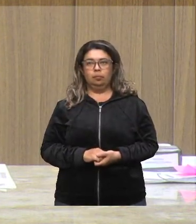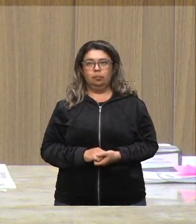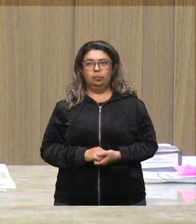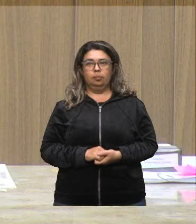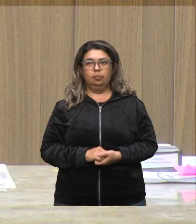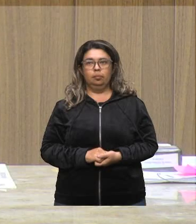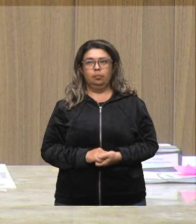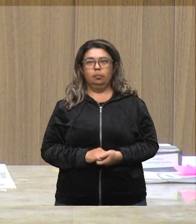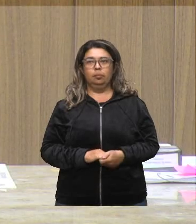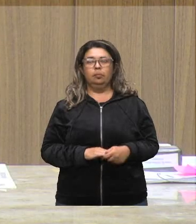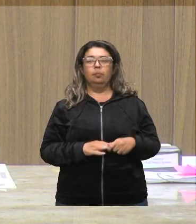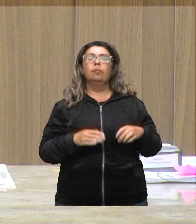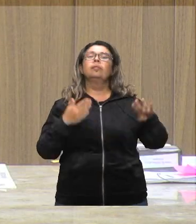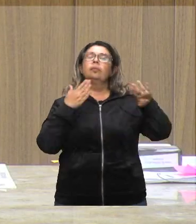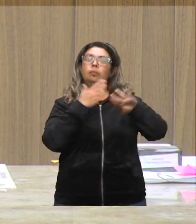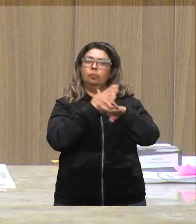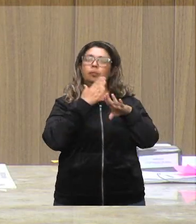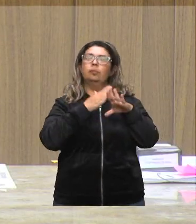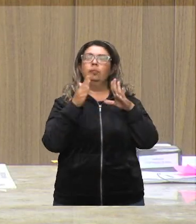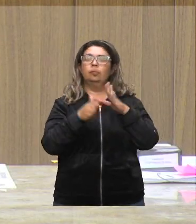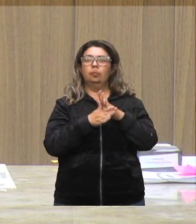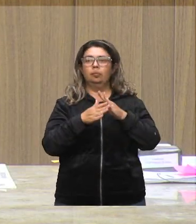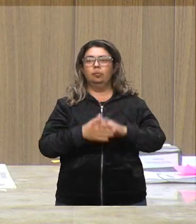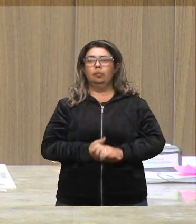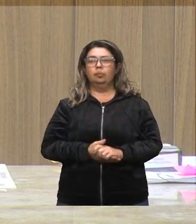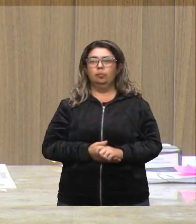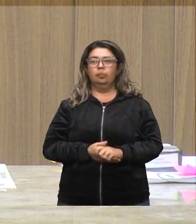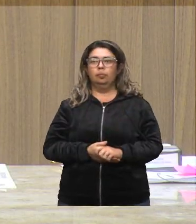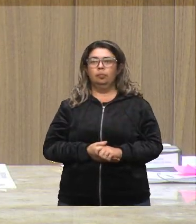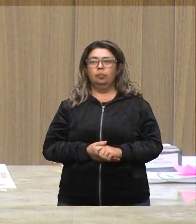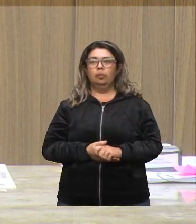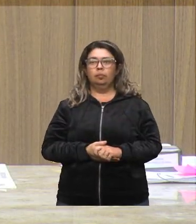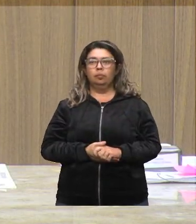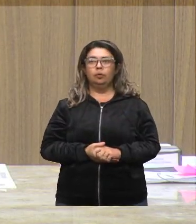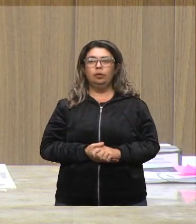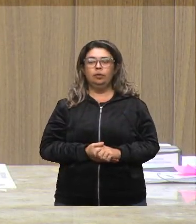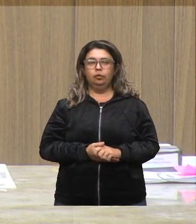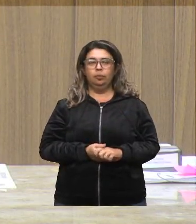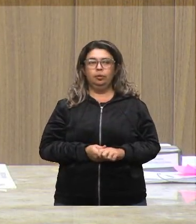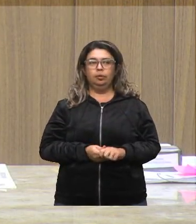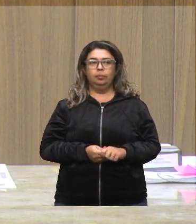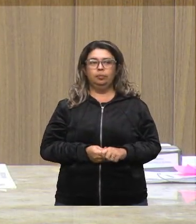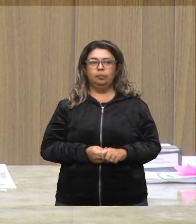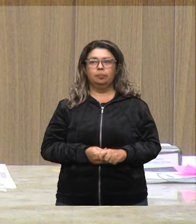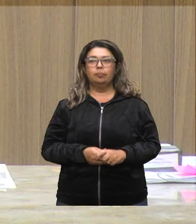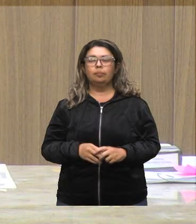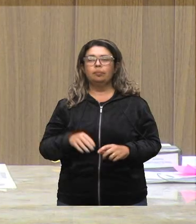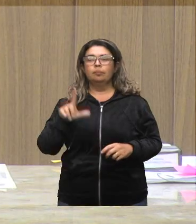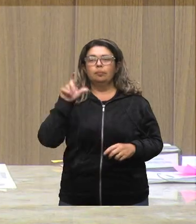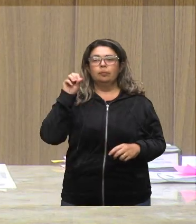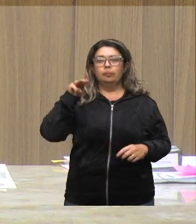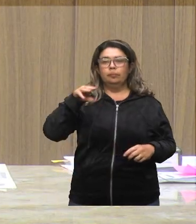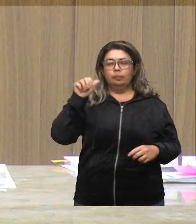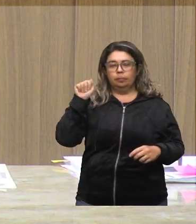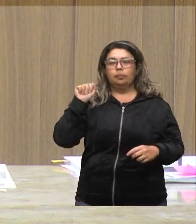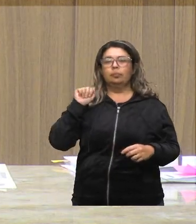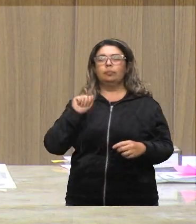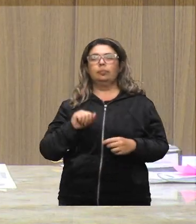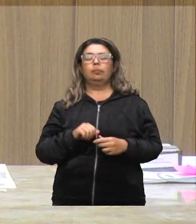Aprovado por unanimidade o requerimento da proposta de emenda LOMA número